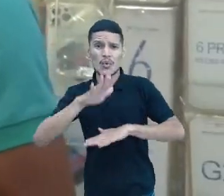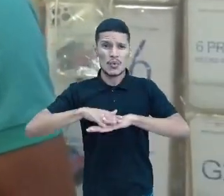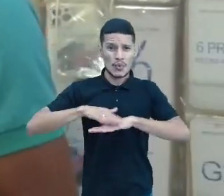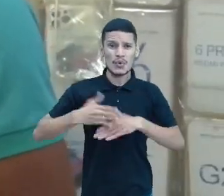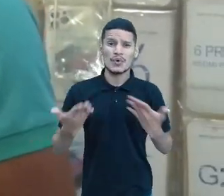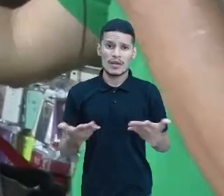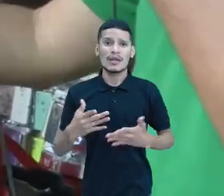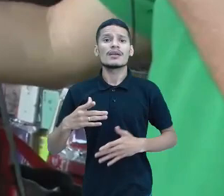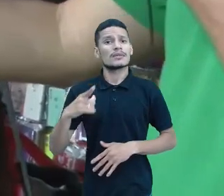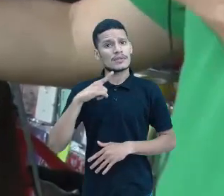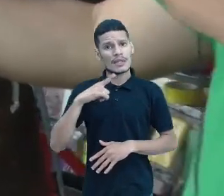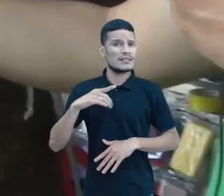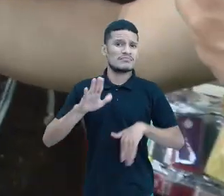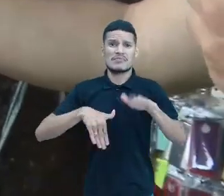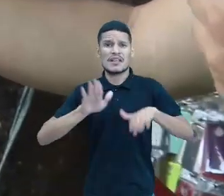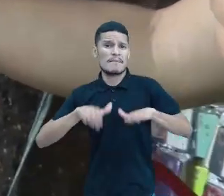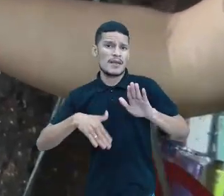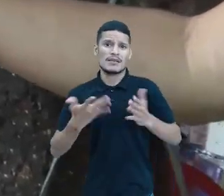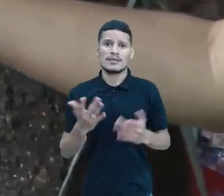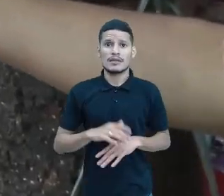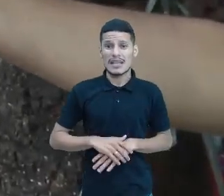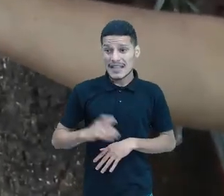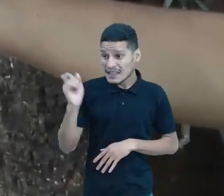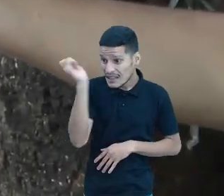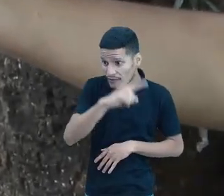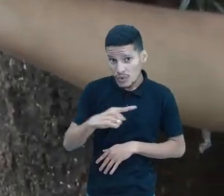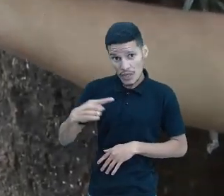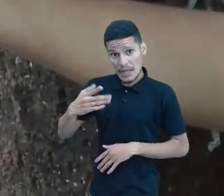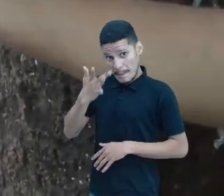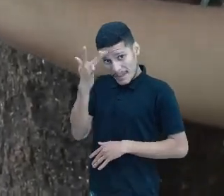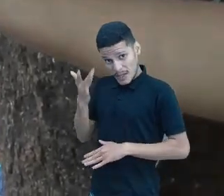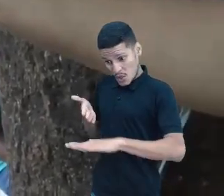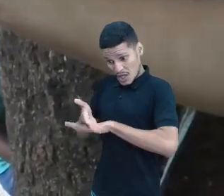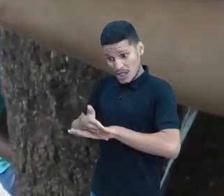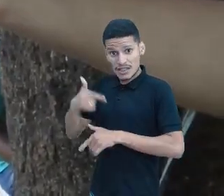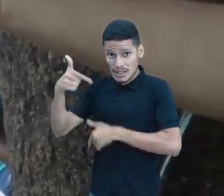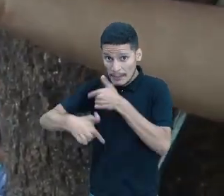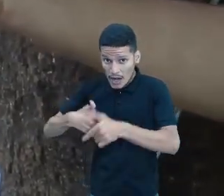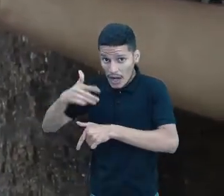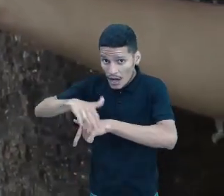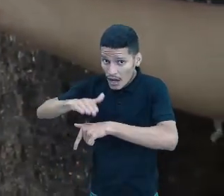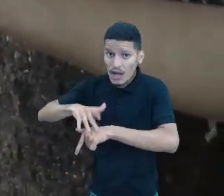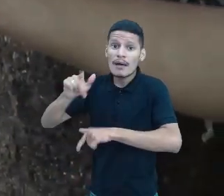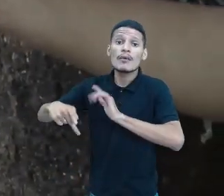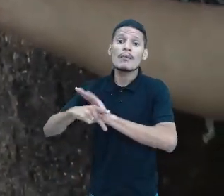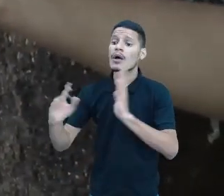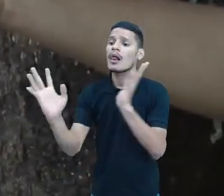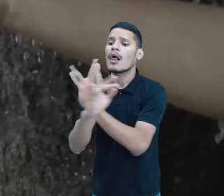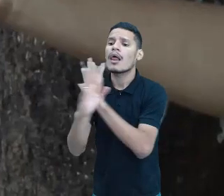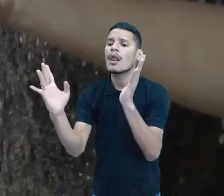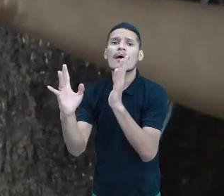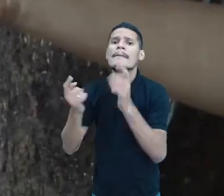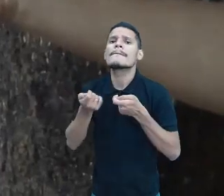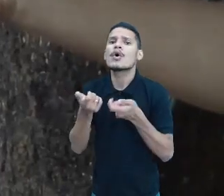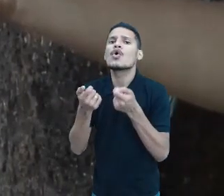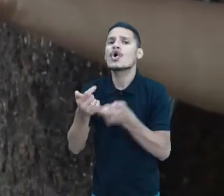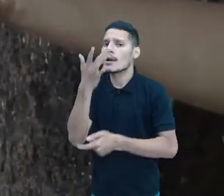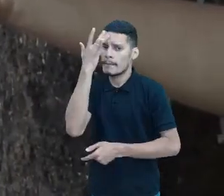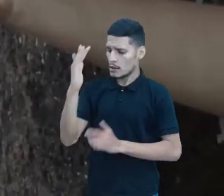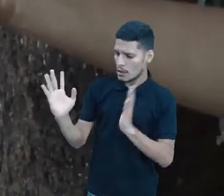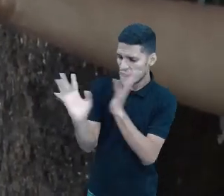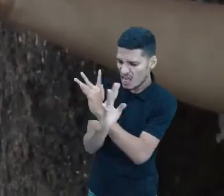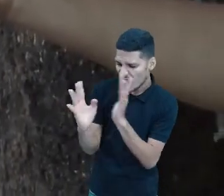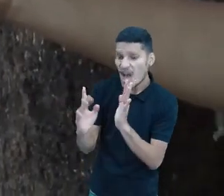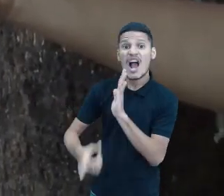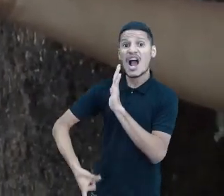variando. Dificuldade para quem está trabalhando atualmente é o fluxo. Está muito pequeno diante do que era